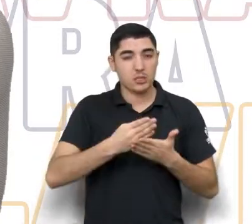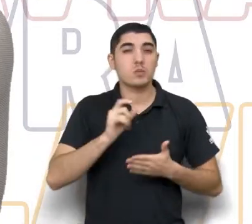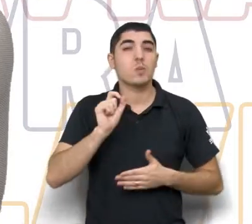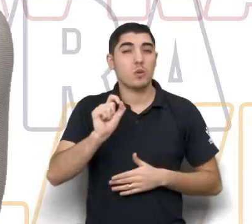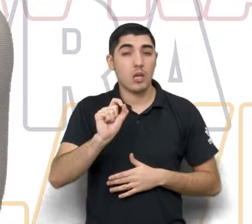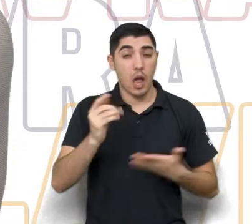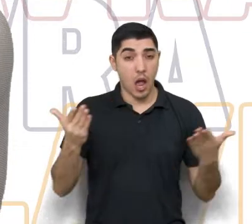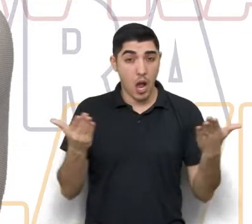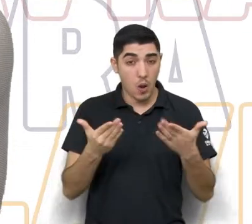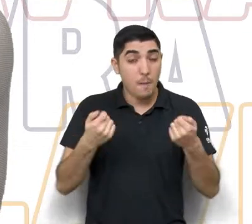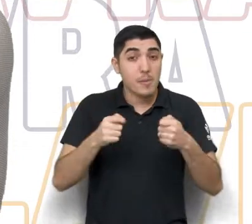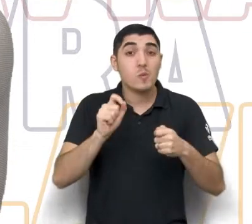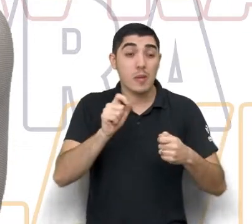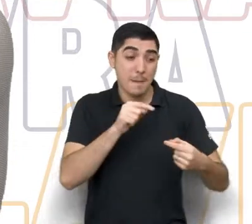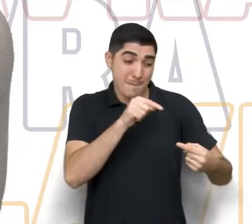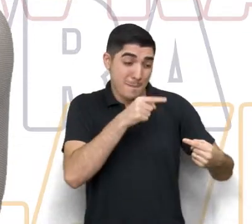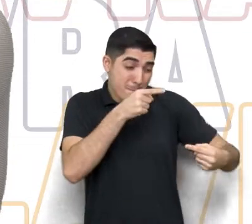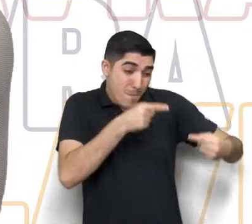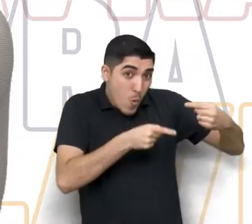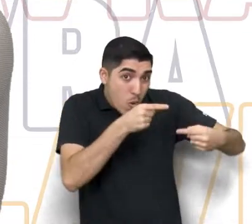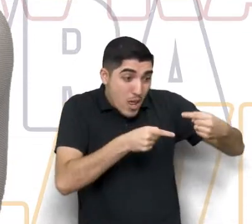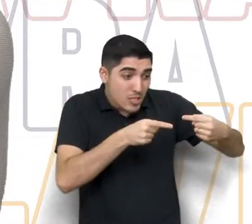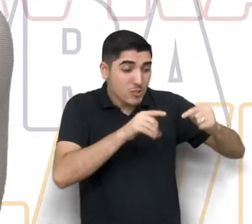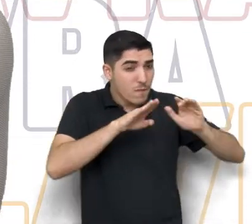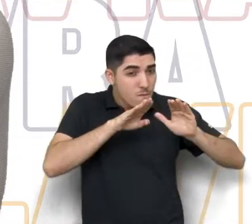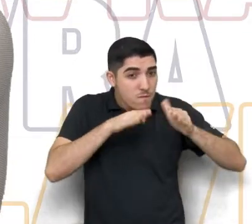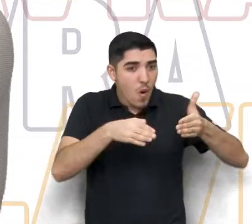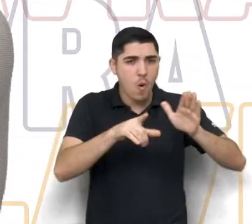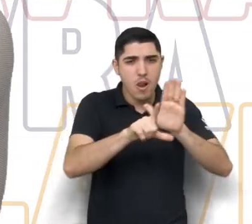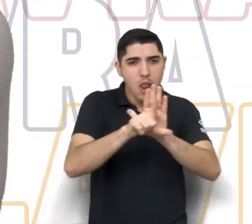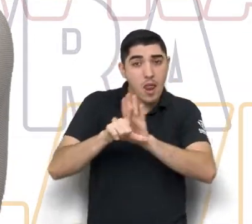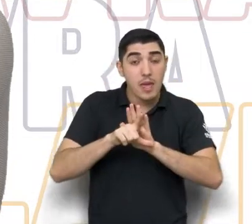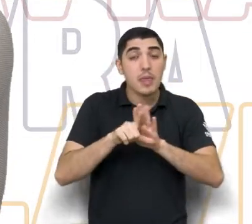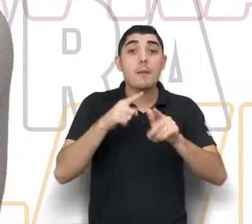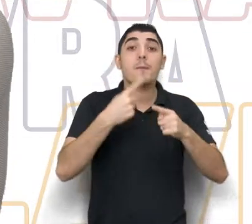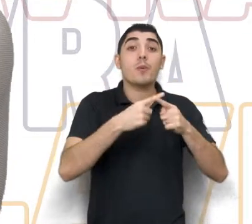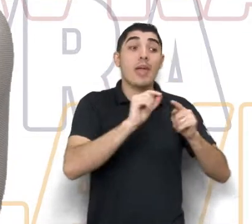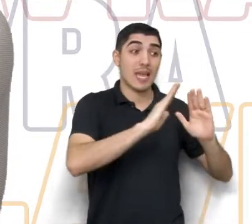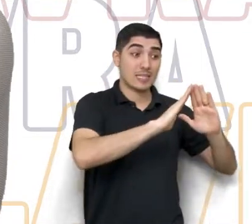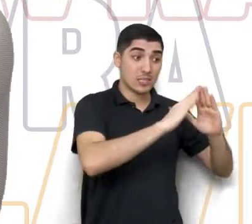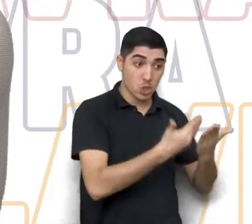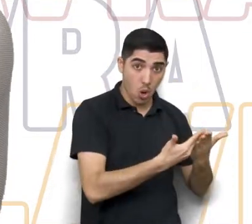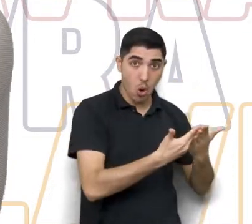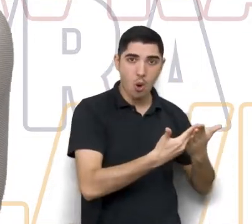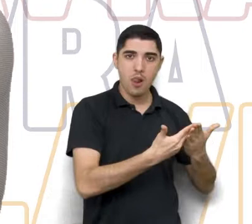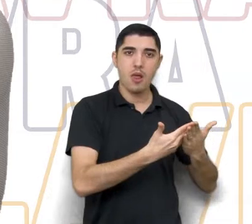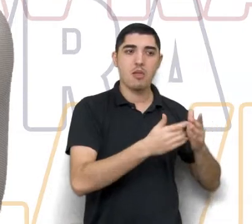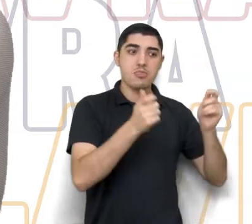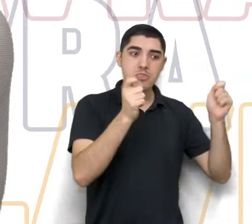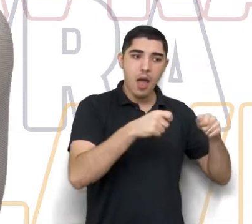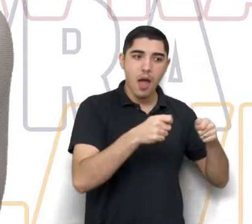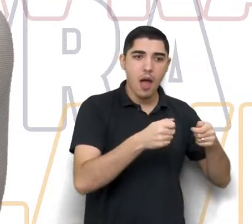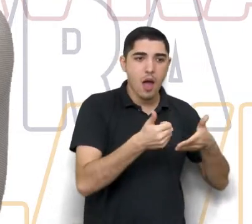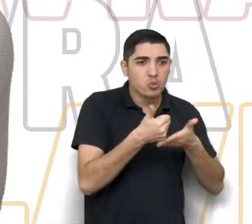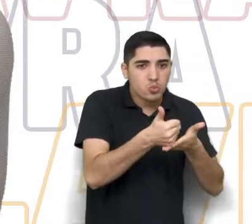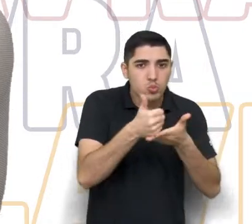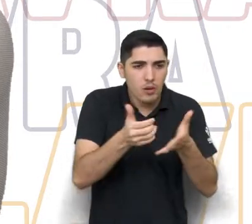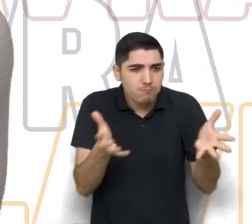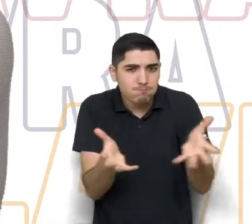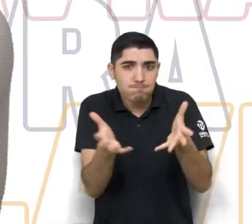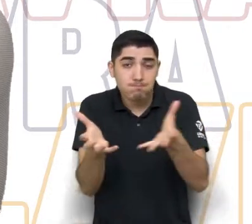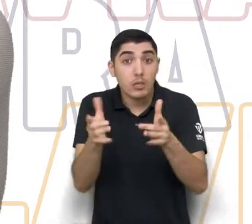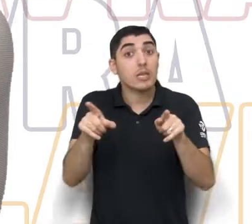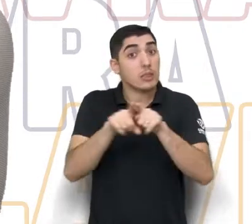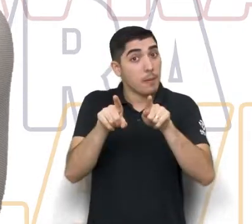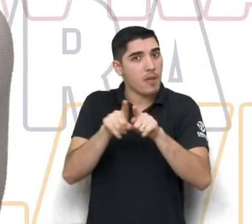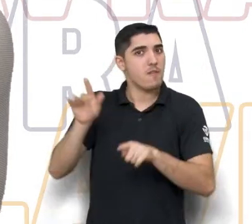precisa agora desenvolver políticas públicas para que as escolas públicas tenham acesso a eles, né? As universidades